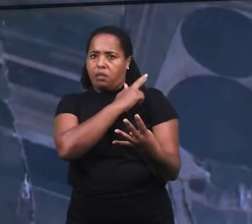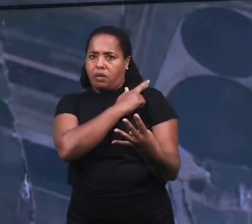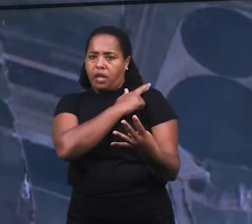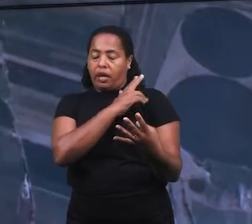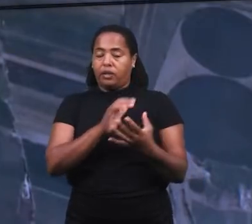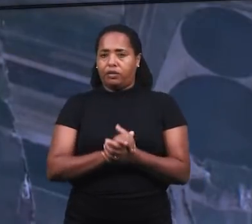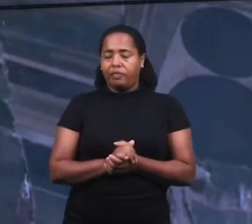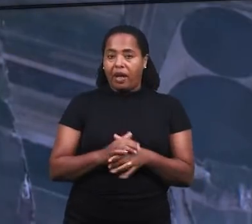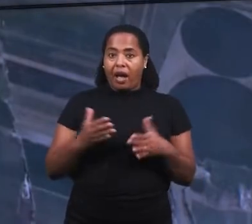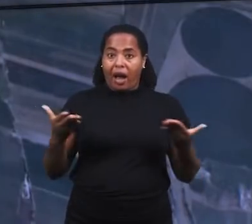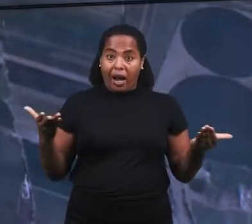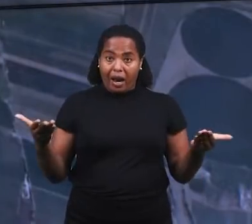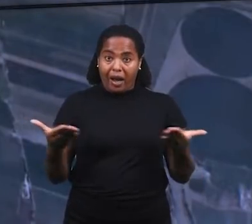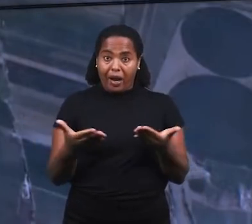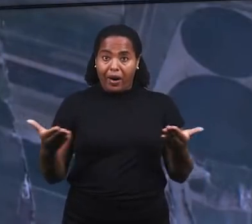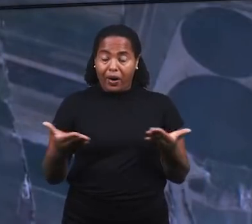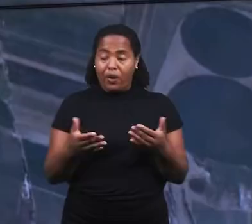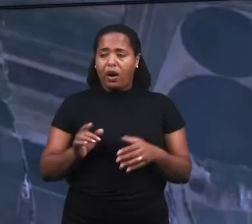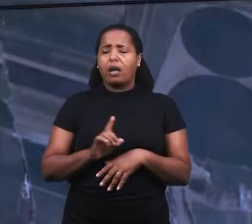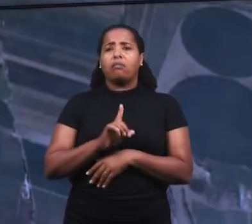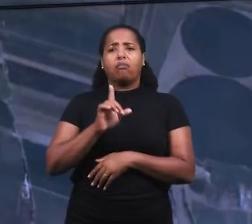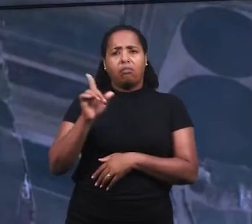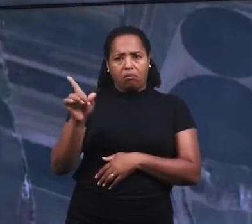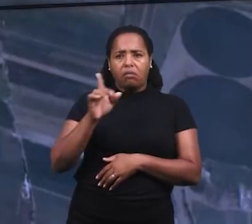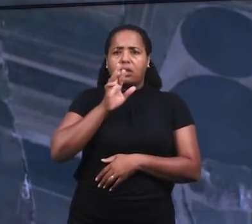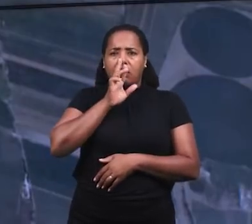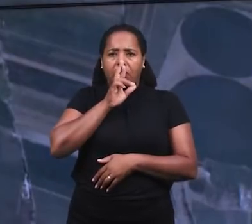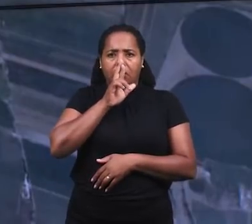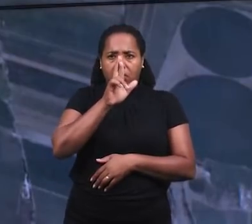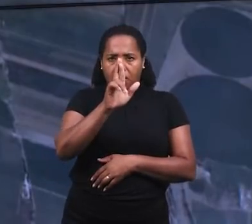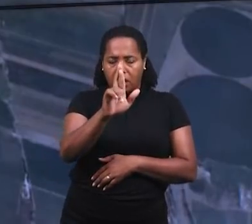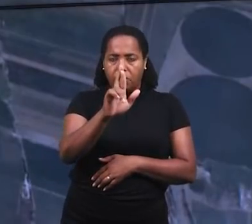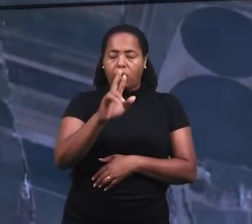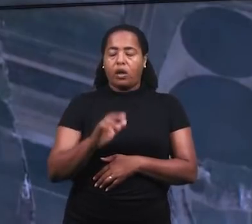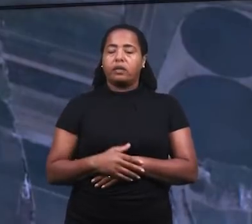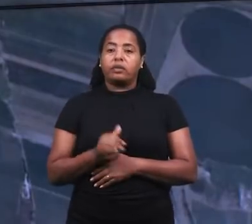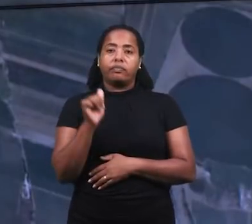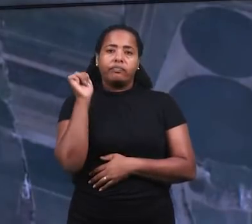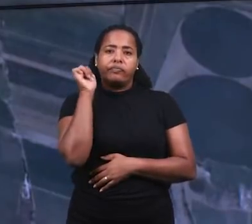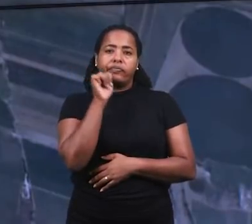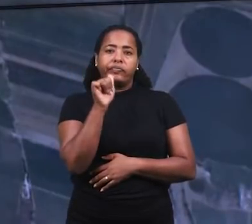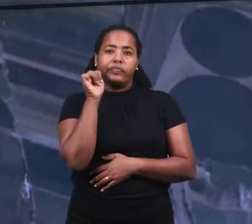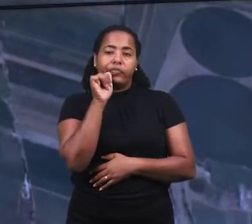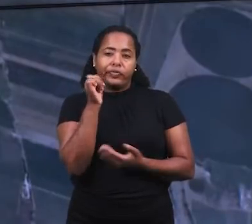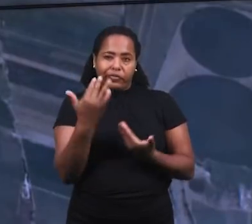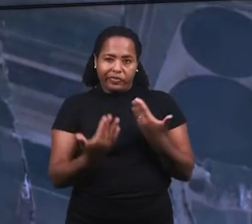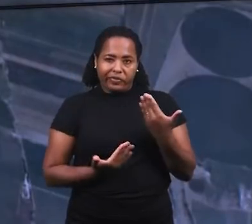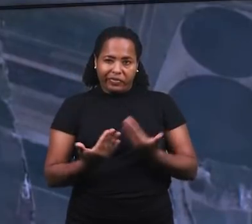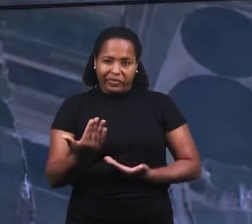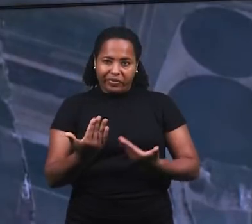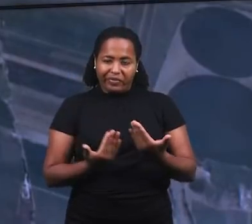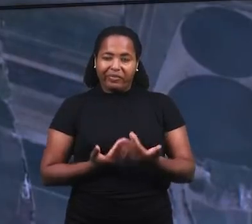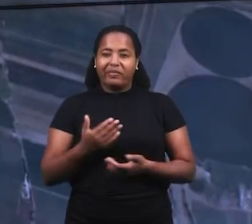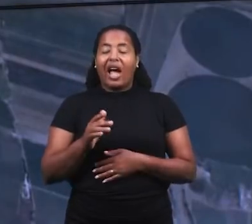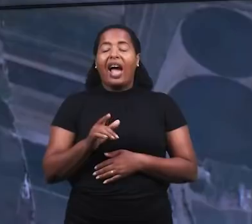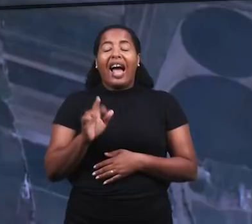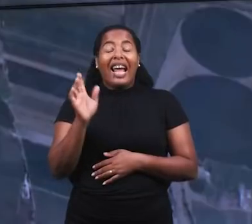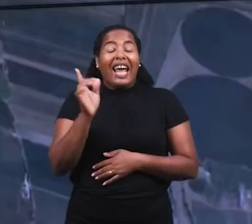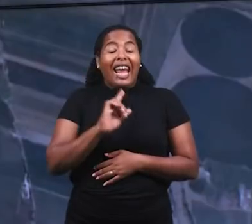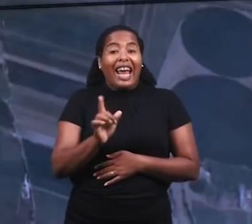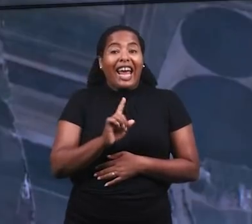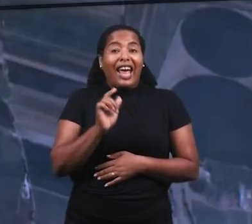alguns testemunhos e o primeiro deles, nós vamos começar por uma resposta que uma das nossas